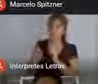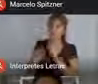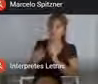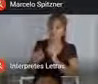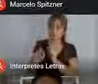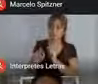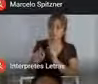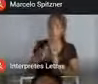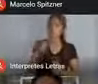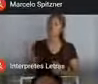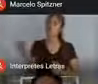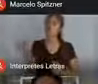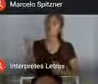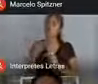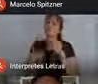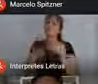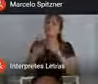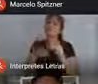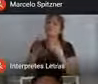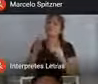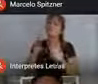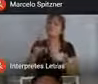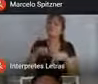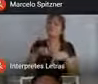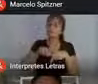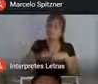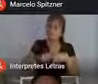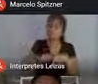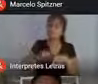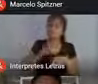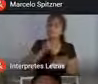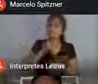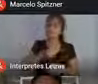as comunidades quilombolas? Vou fazer de duas em duas, tá?